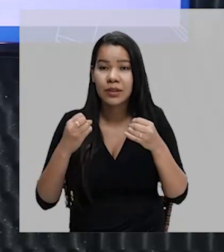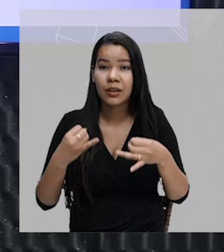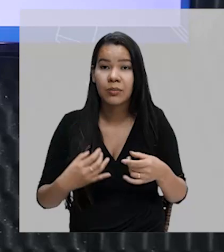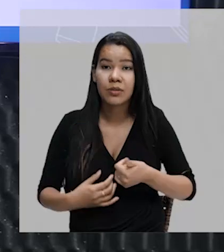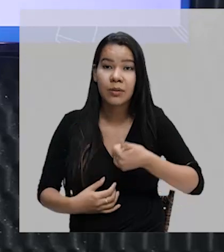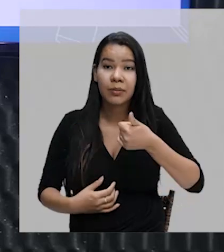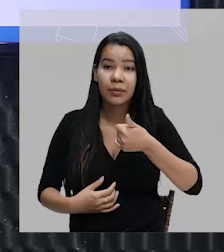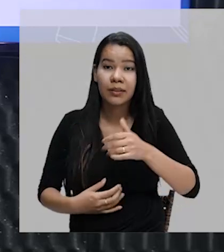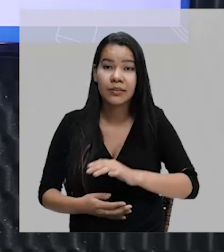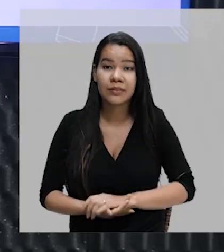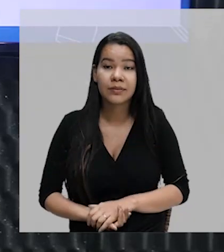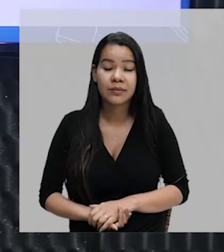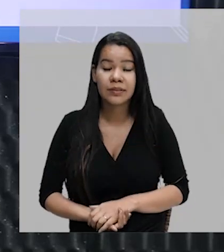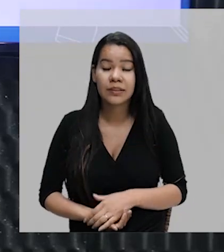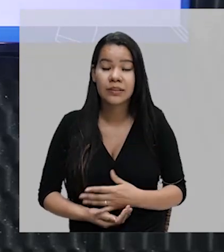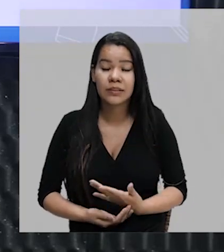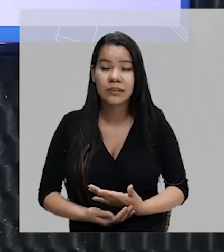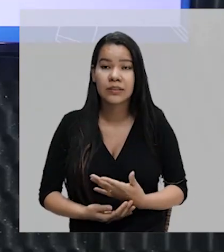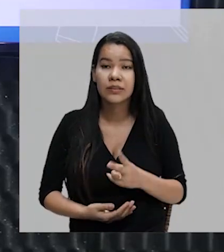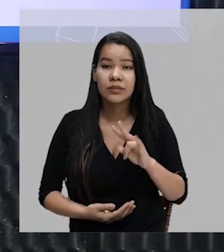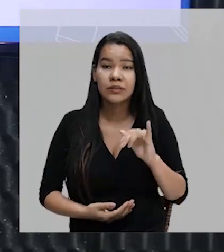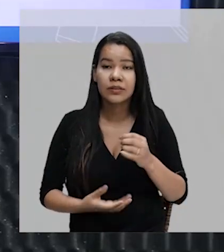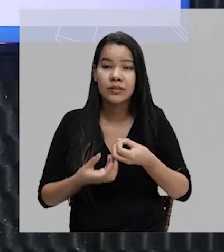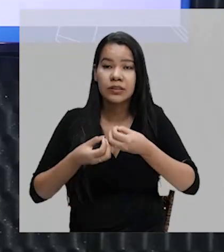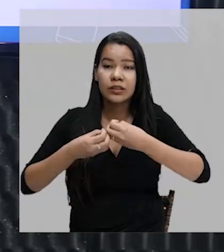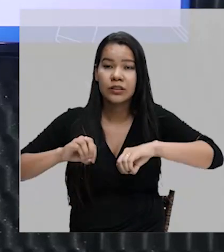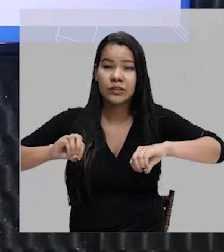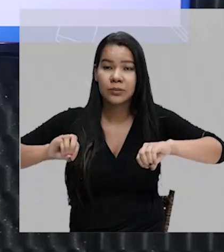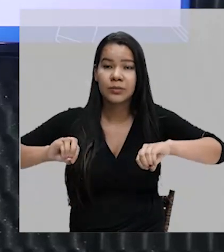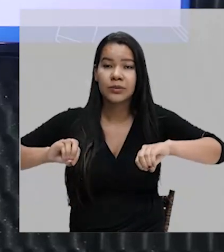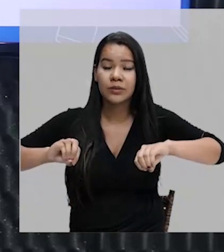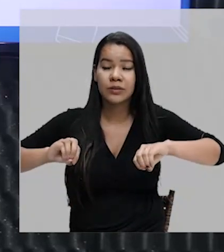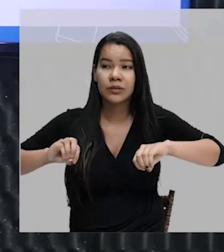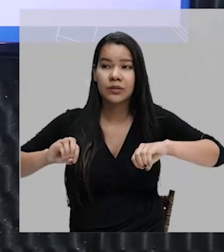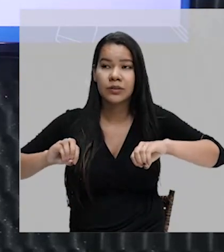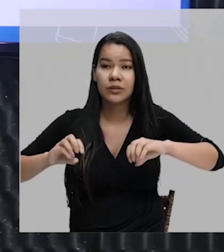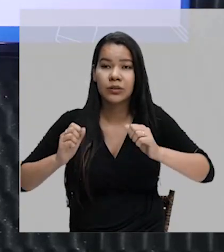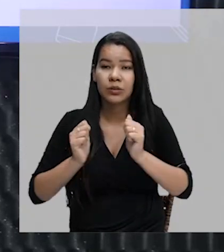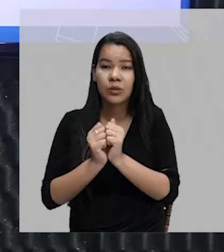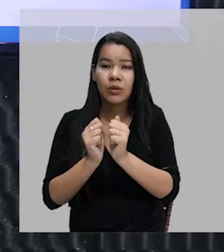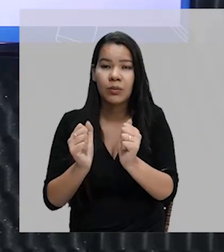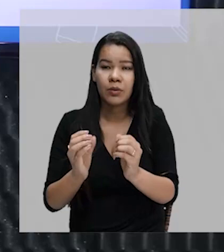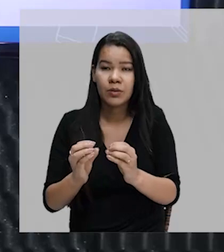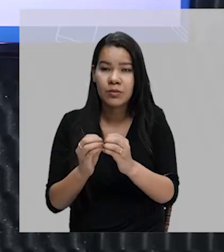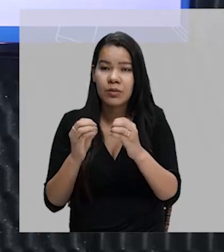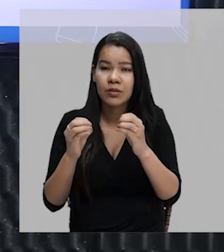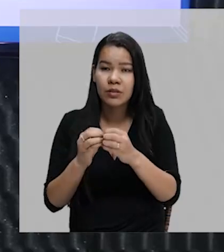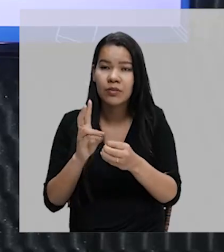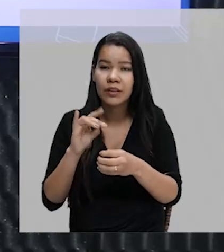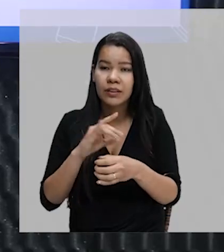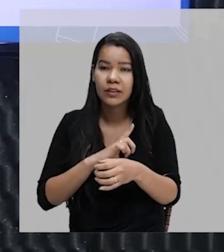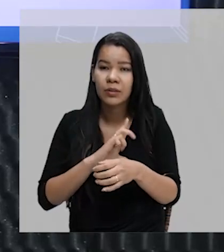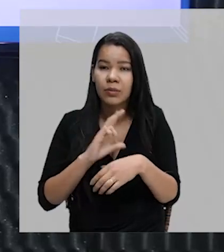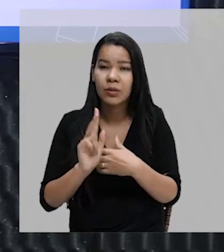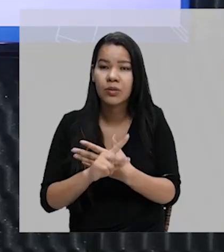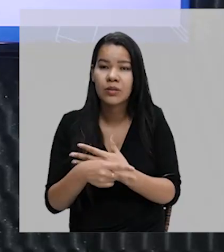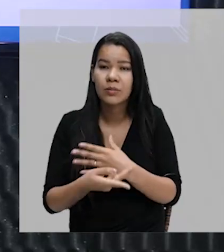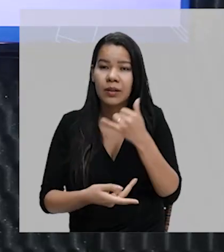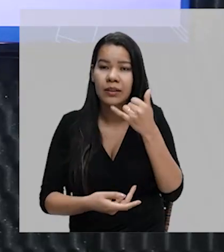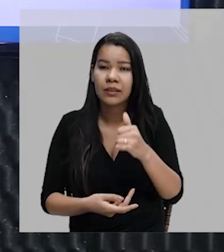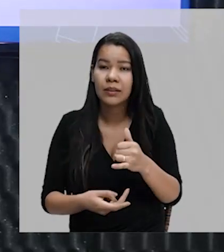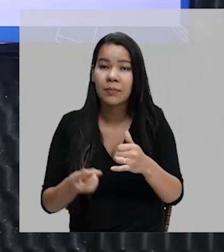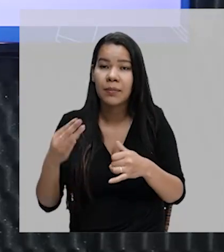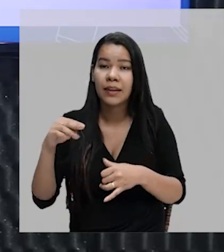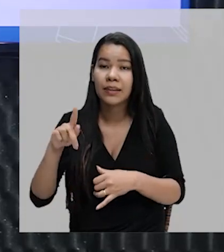Tá certo? Então eles irão ali se repelir porque com a aproximação vai gerar um efeito magnético de polos